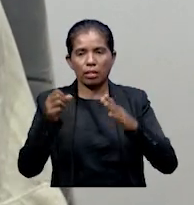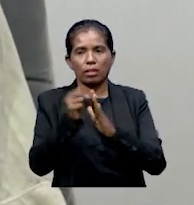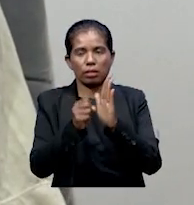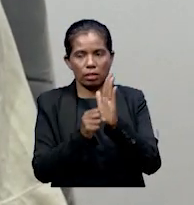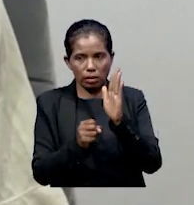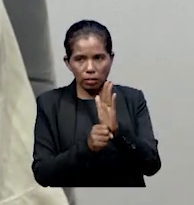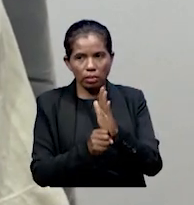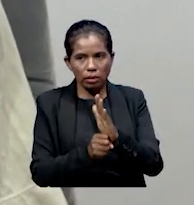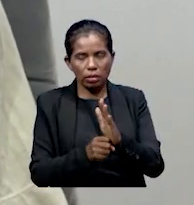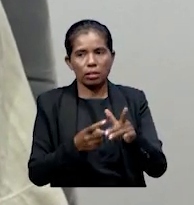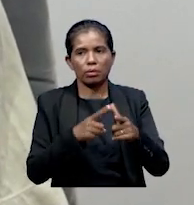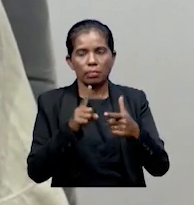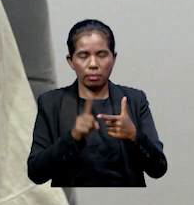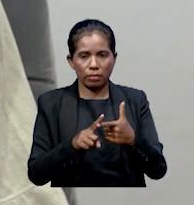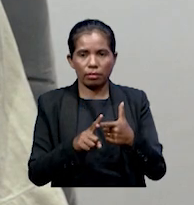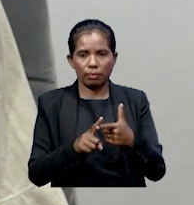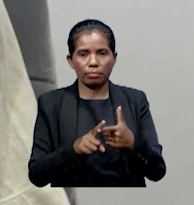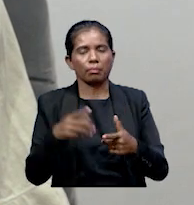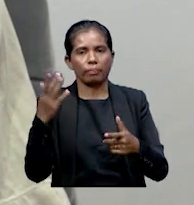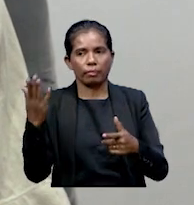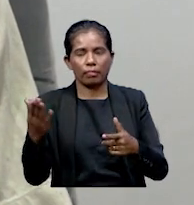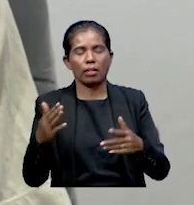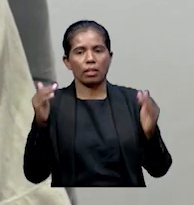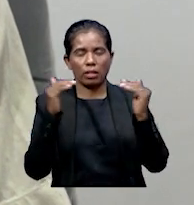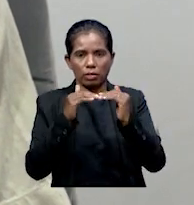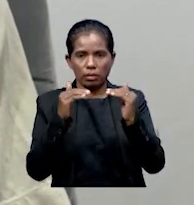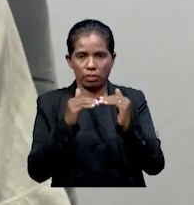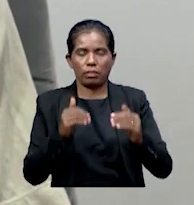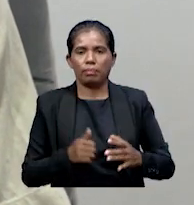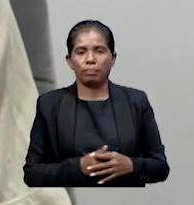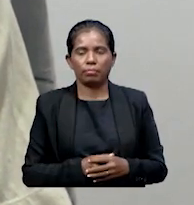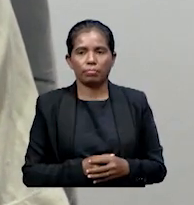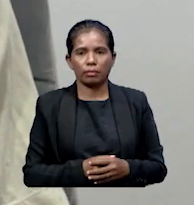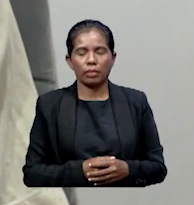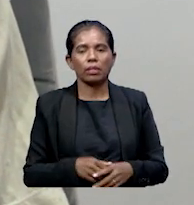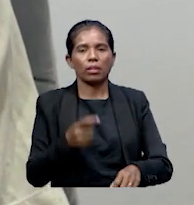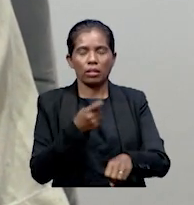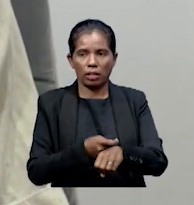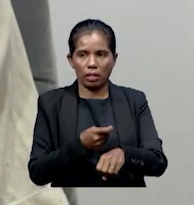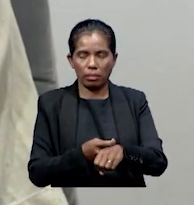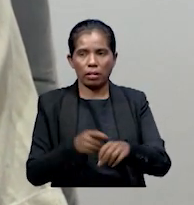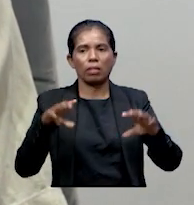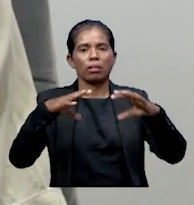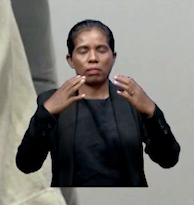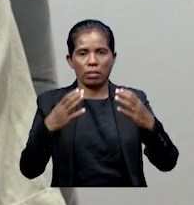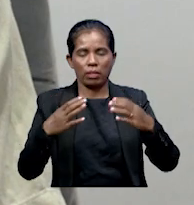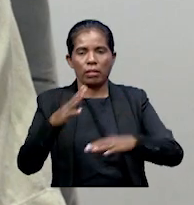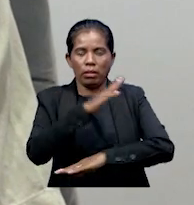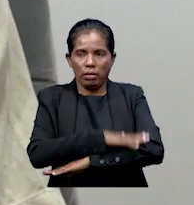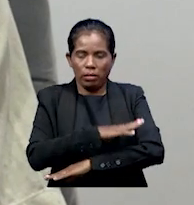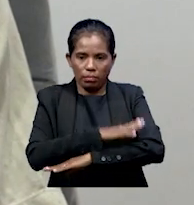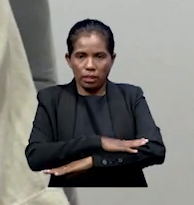iha regimento Congresso nia, nebe todo o tempo, a comissão, a mesa, o congresso,